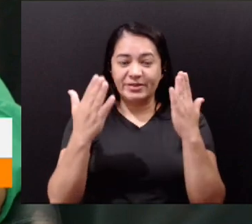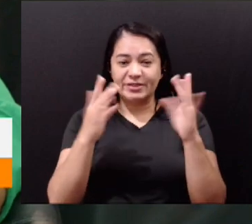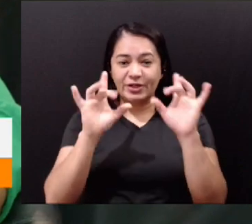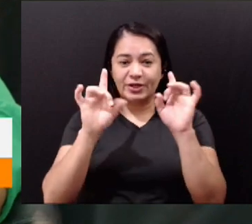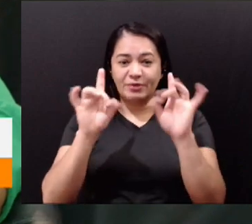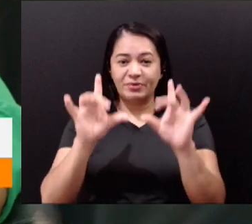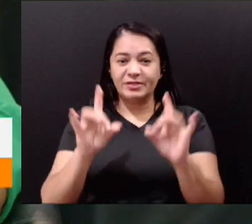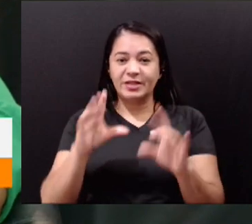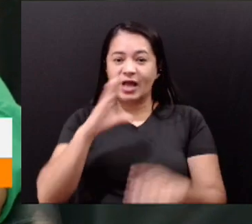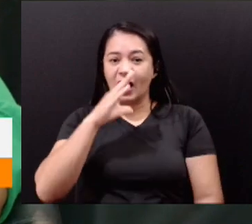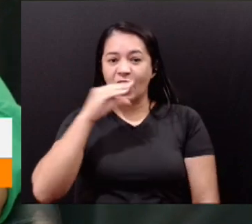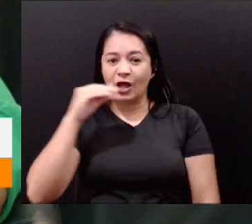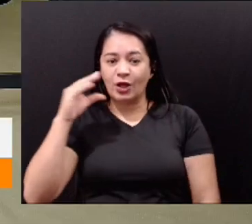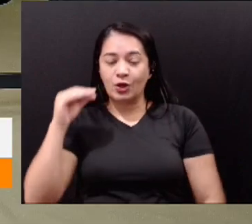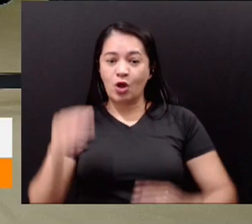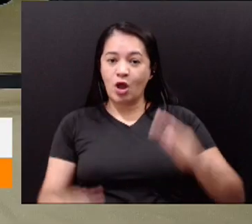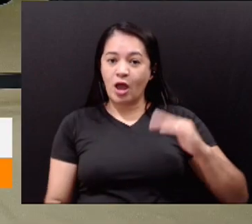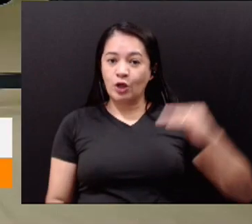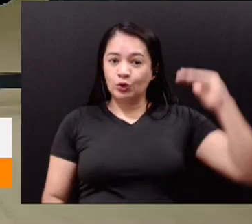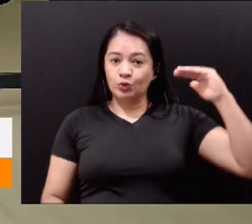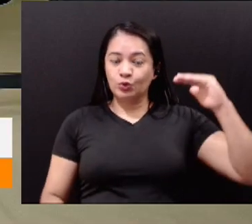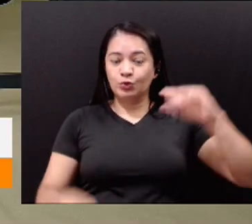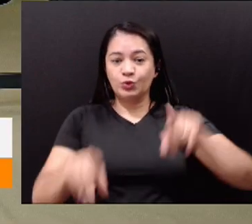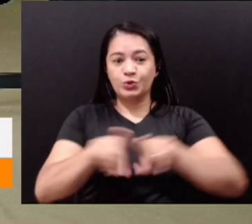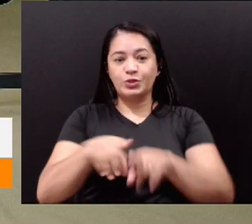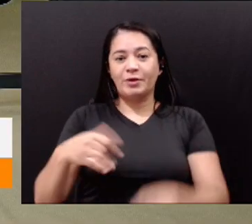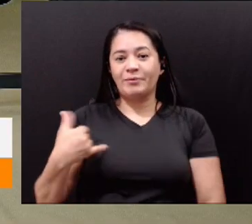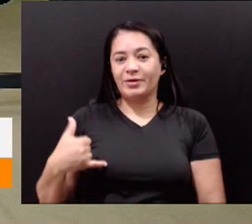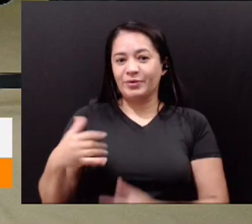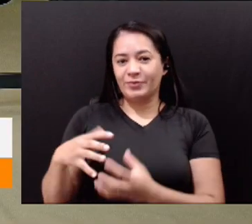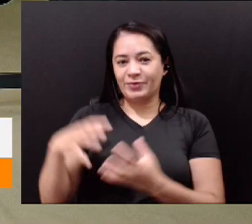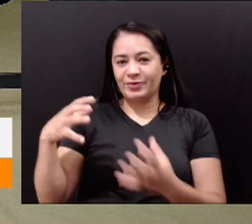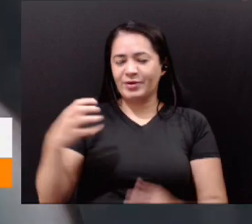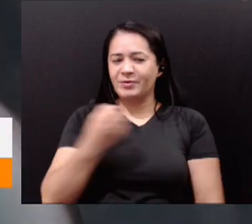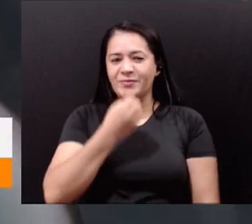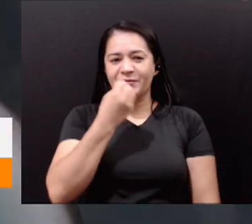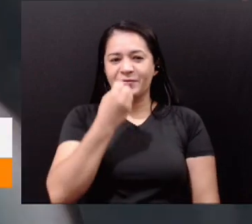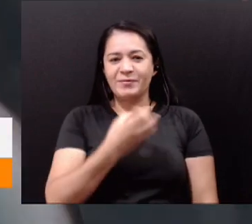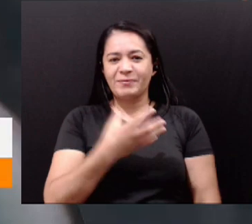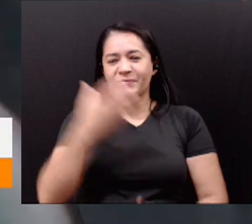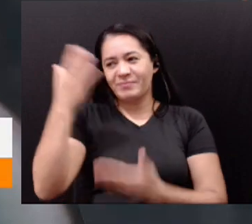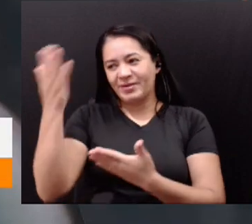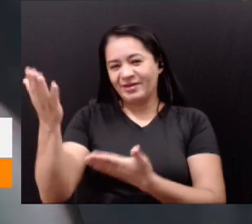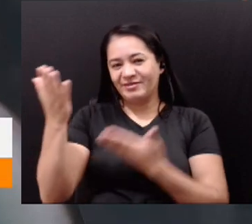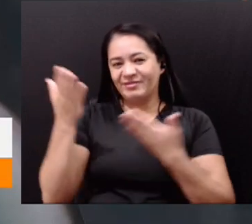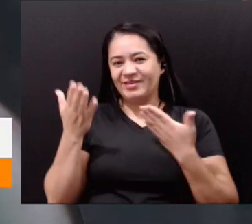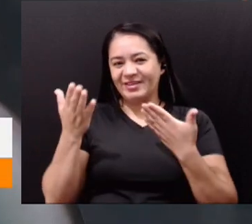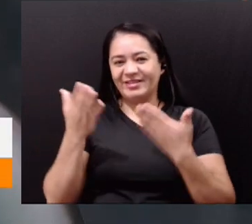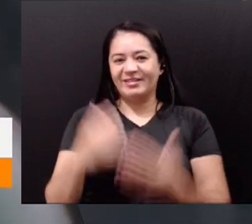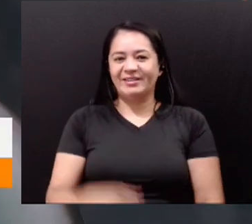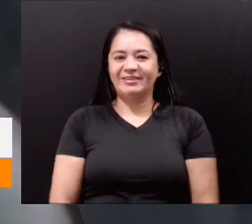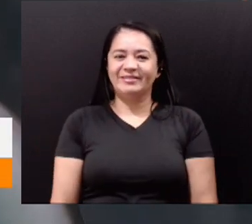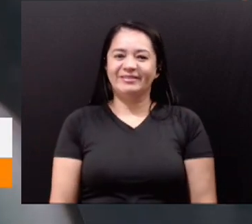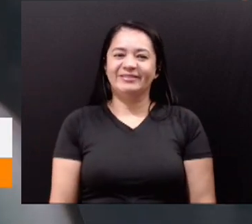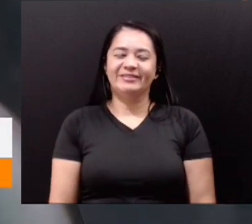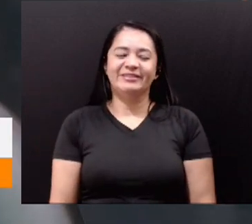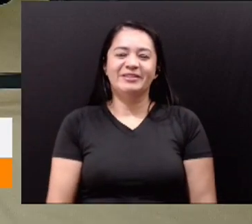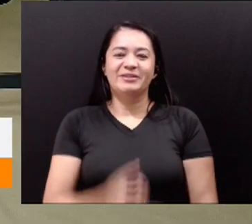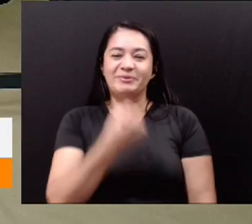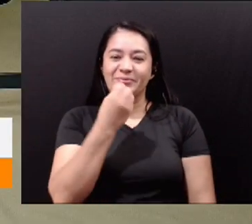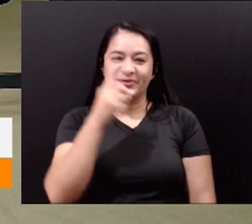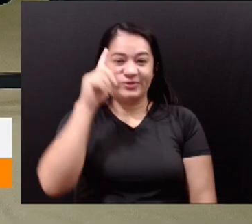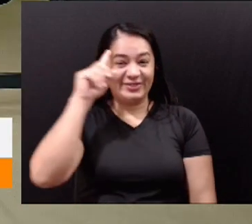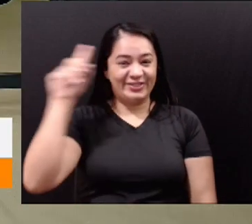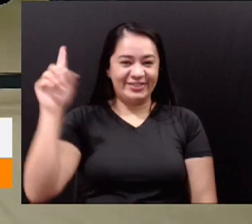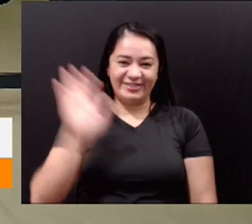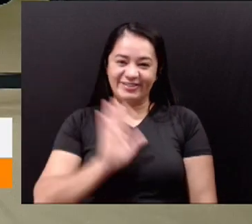e envelhecimento. Seja muito bem-vinda, prazer receber você, Lívia Pacheco. Muito bom dia. Bom dia. Bom dia. Obrigada pela